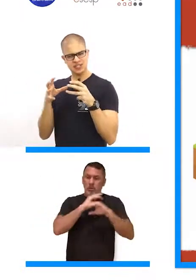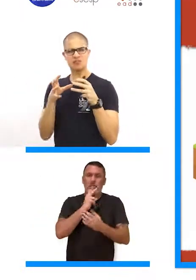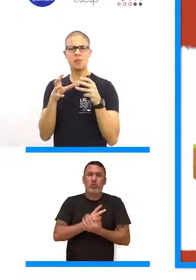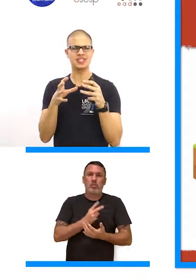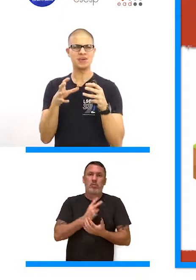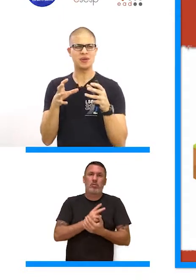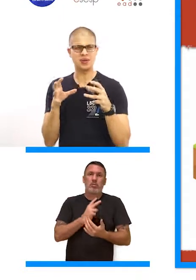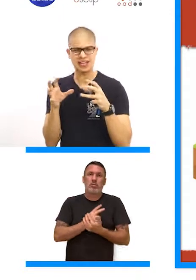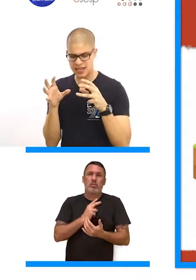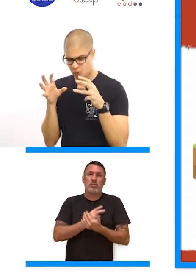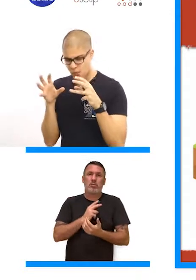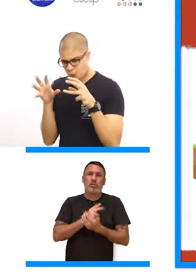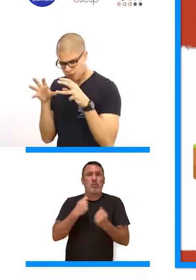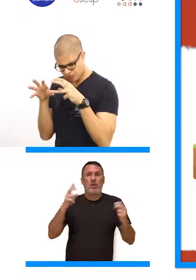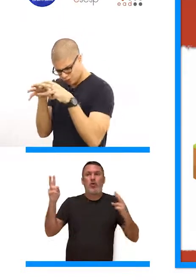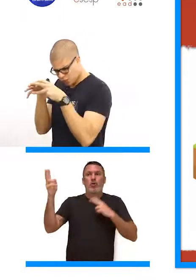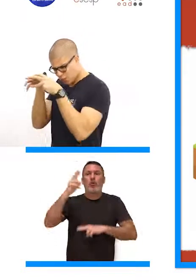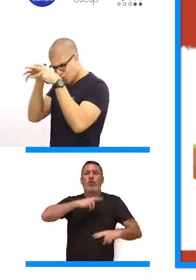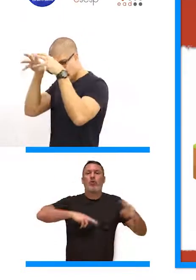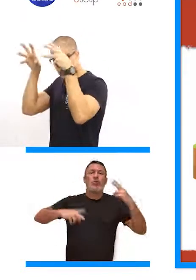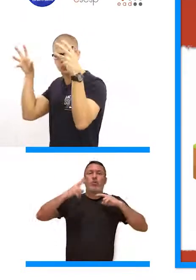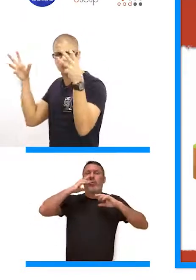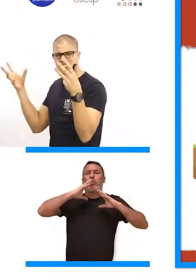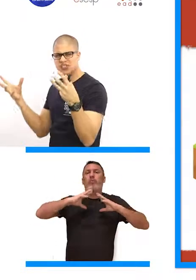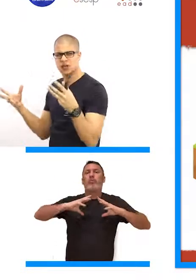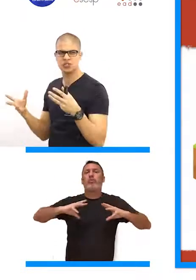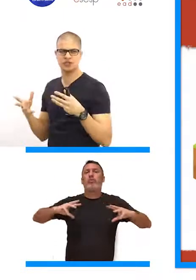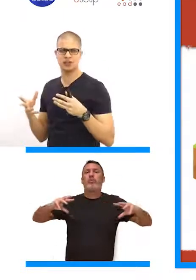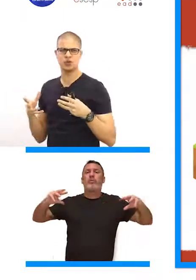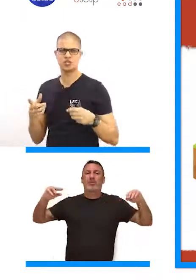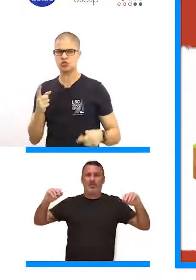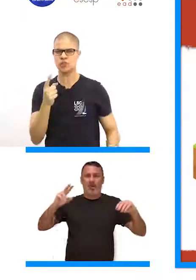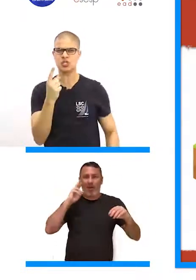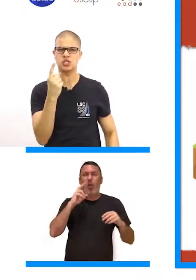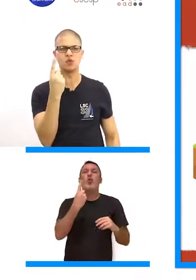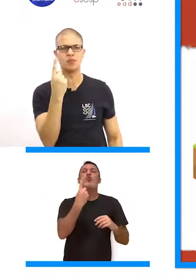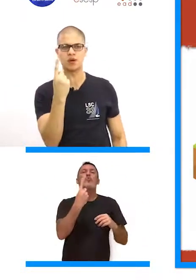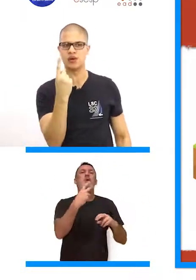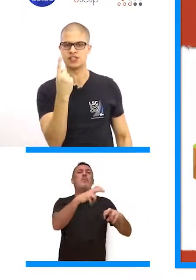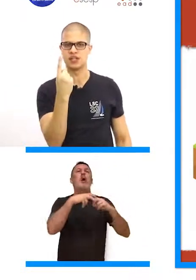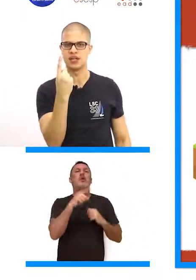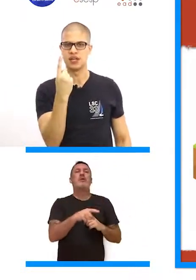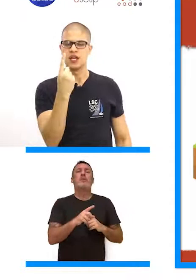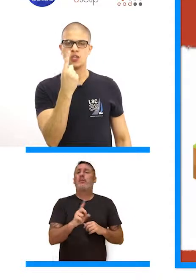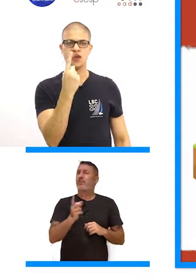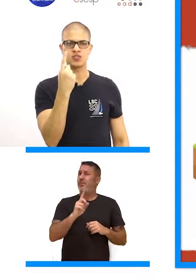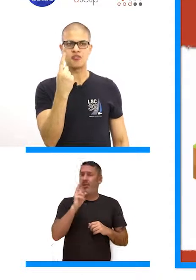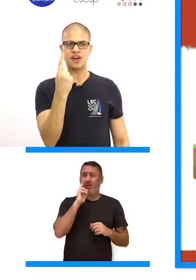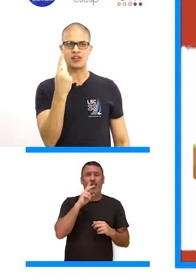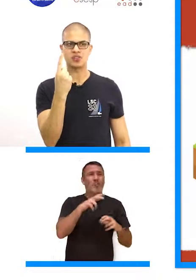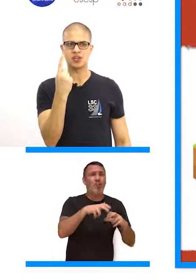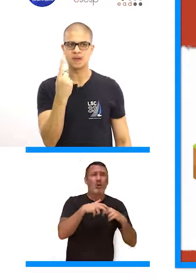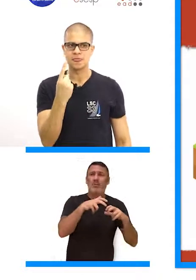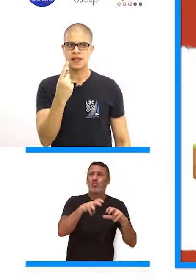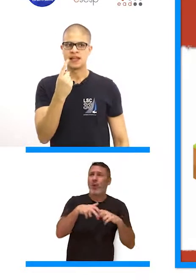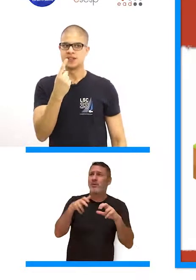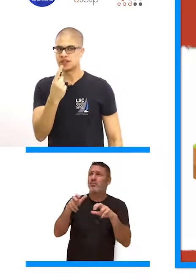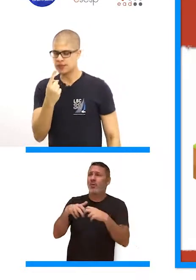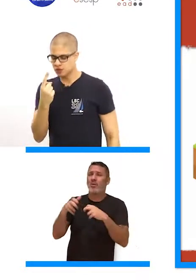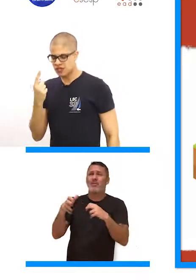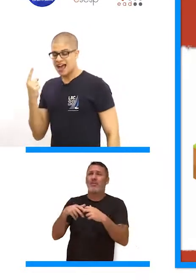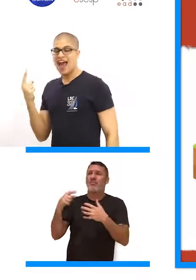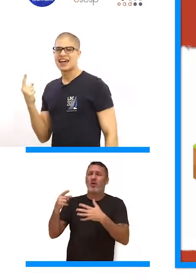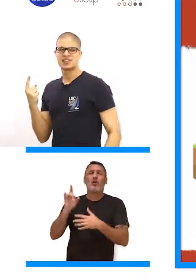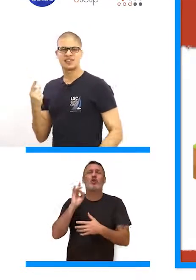ambiente. Vocês estão percebendo que é uma junção de fatores, não é somente uma coisa. Não é só o fato de nós